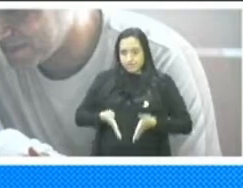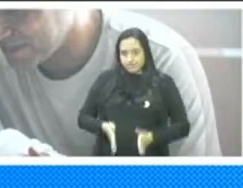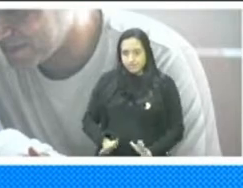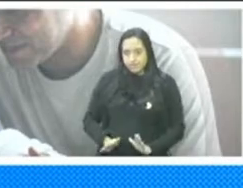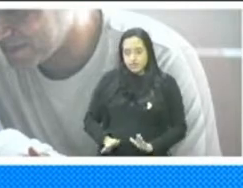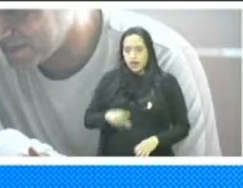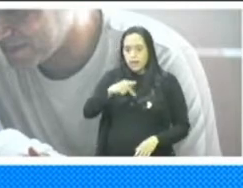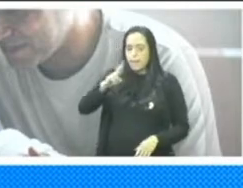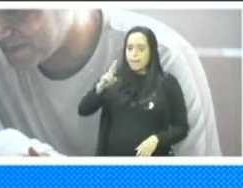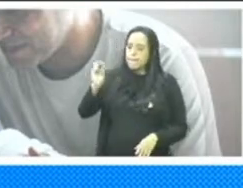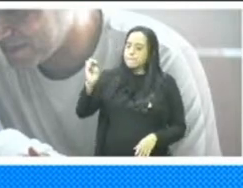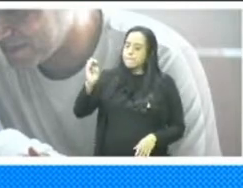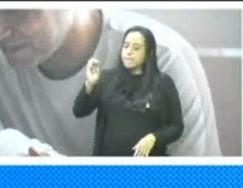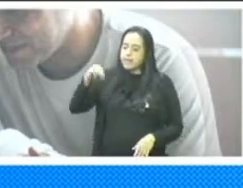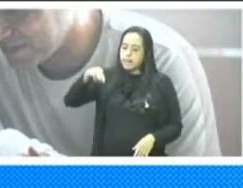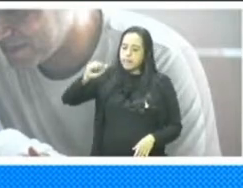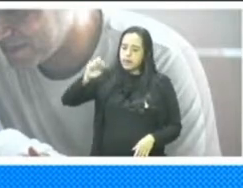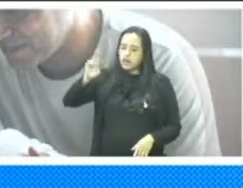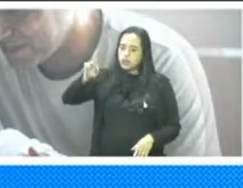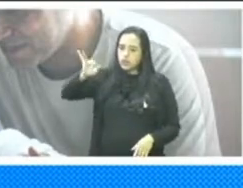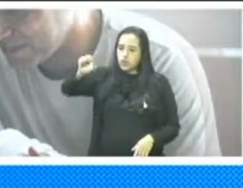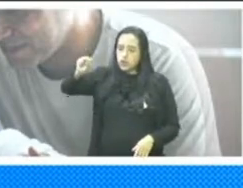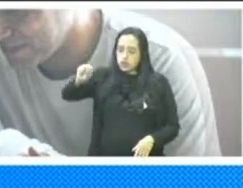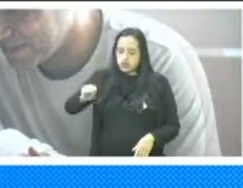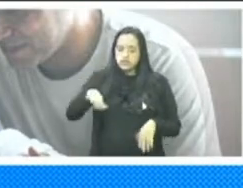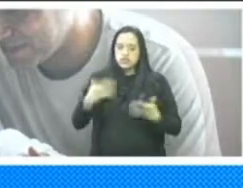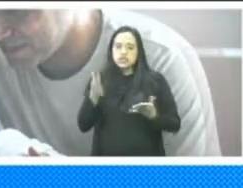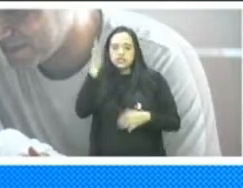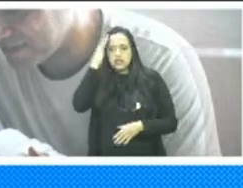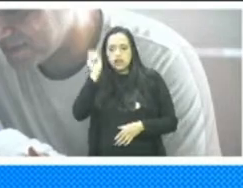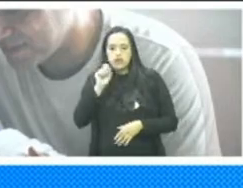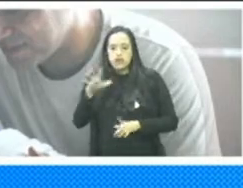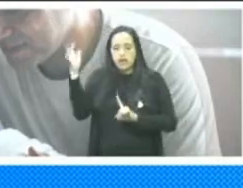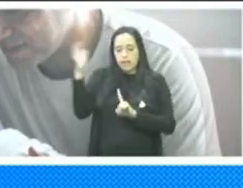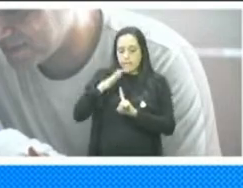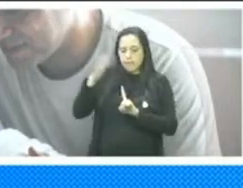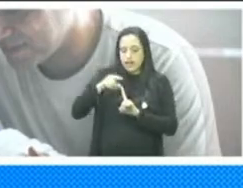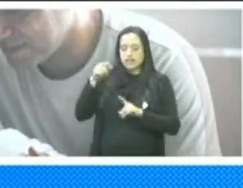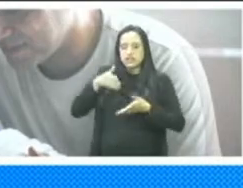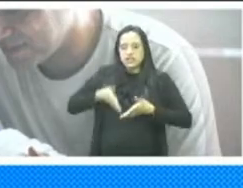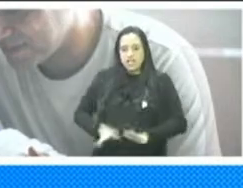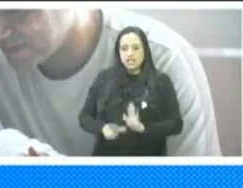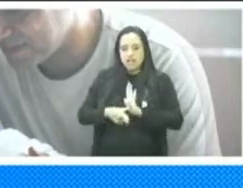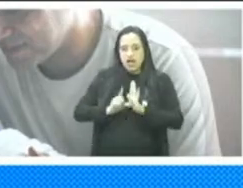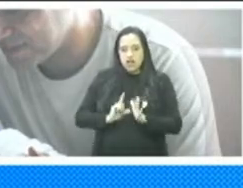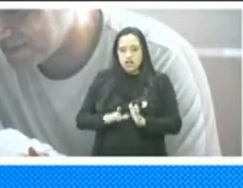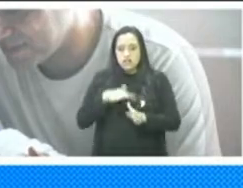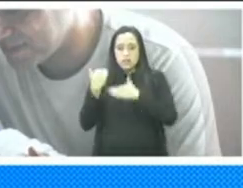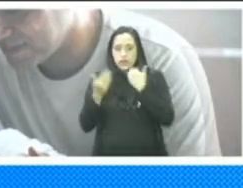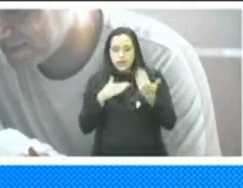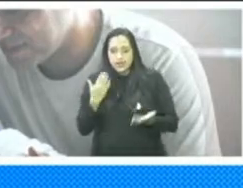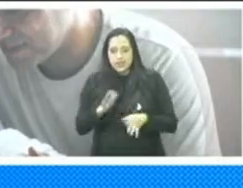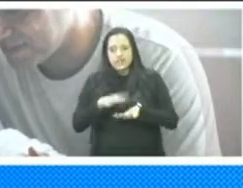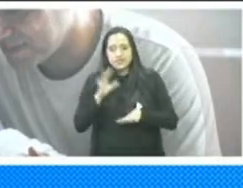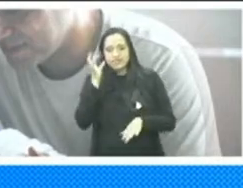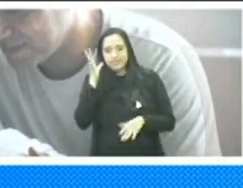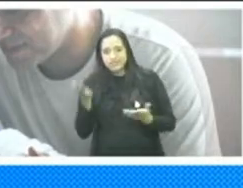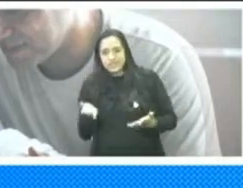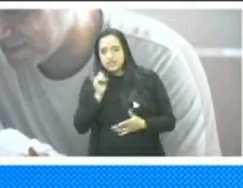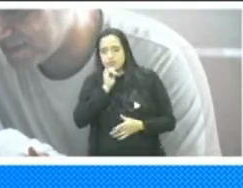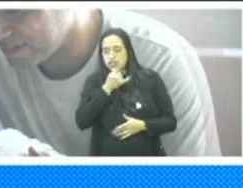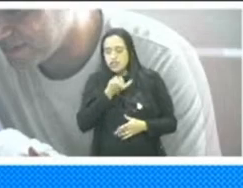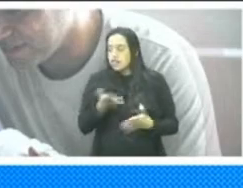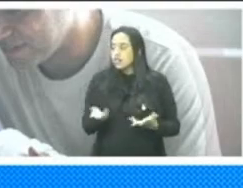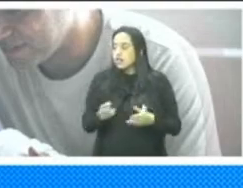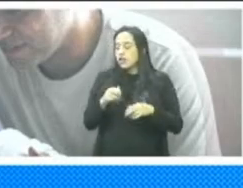né, prematuros. E a gente sabe, né, do impacto da prematuridade e da mortalidade neonatal. Então,